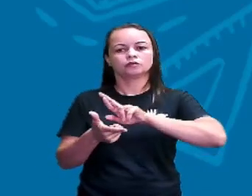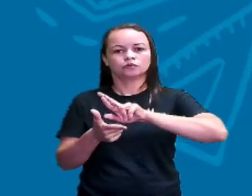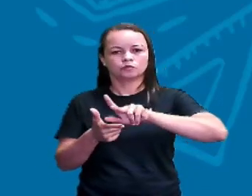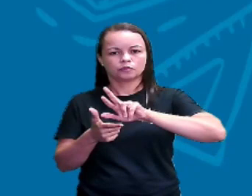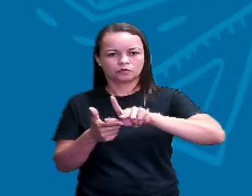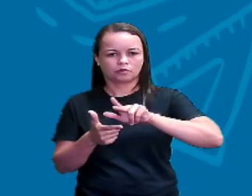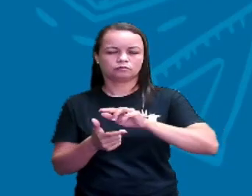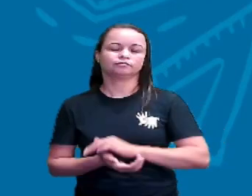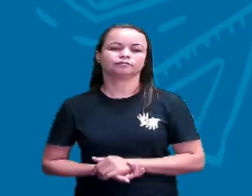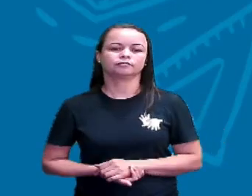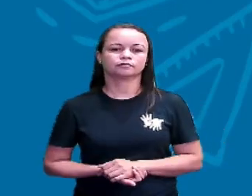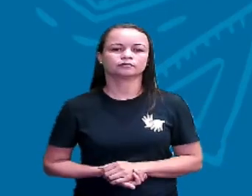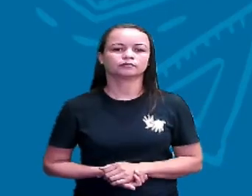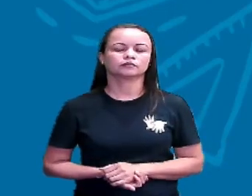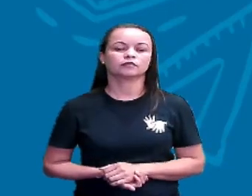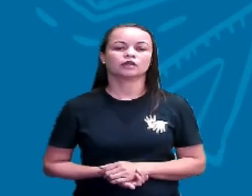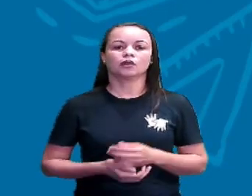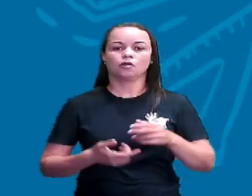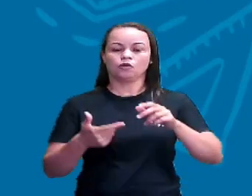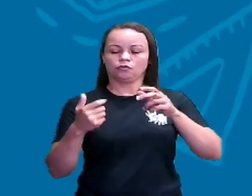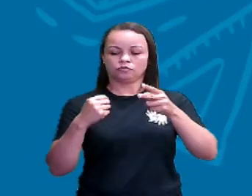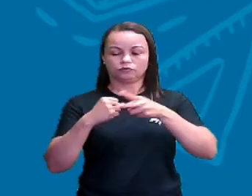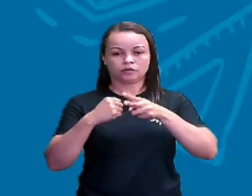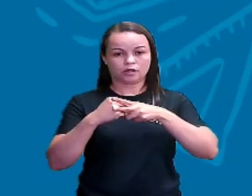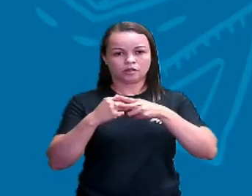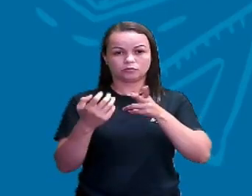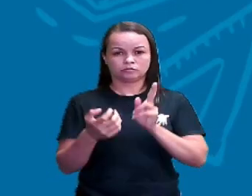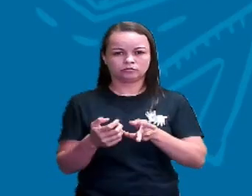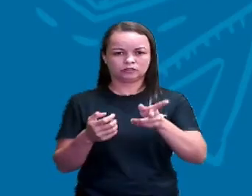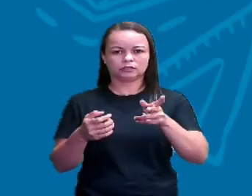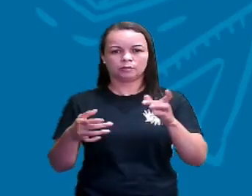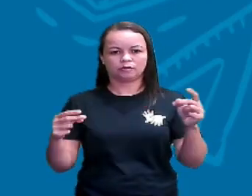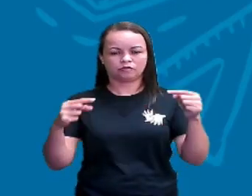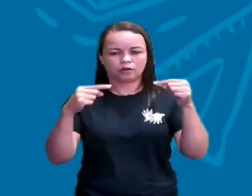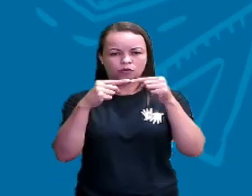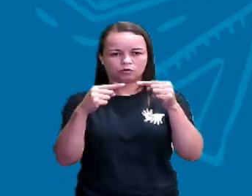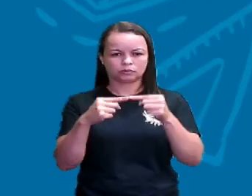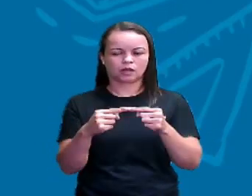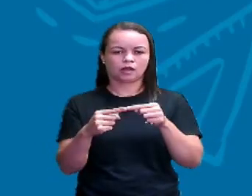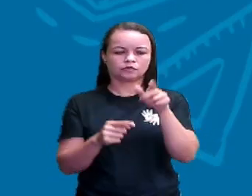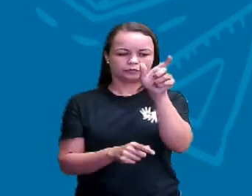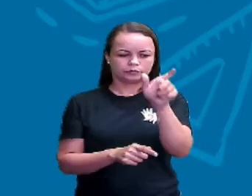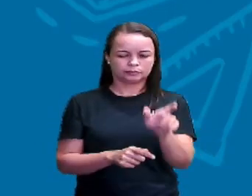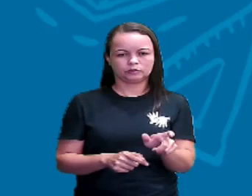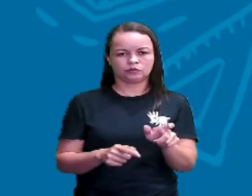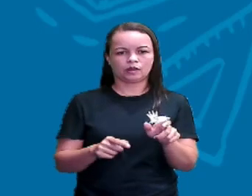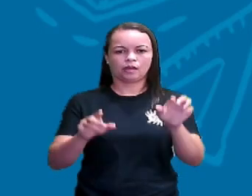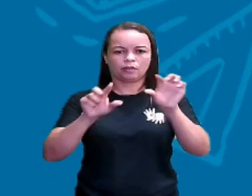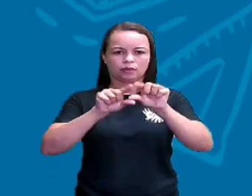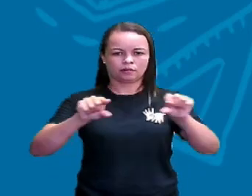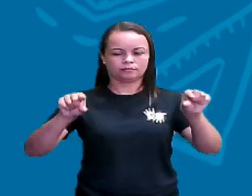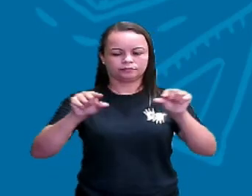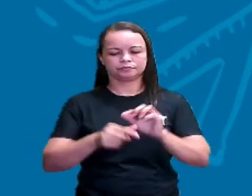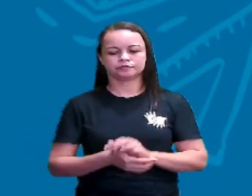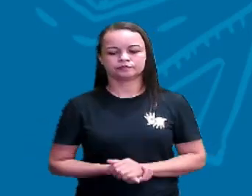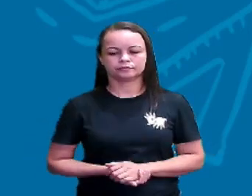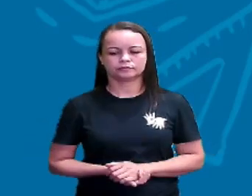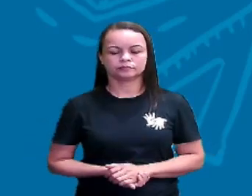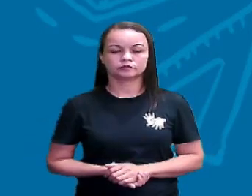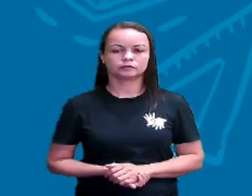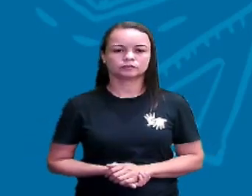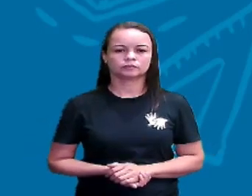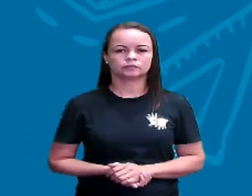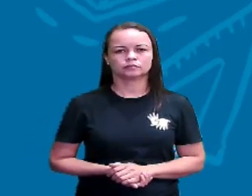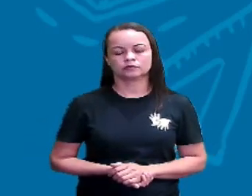sempre vai concordar com o sujeito da frase. Vamos ver um exemplo no plural. Nosotras